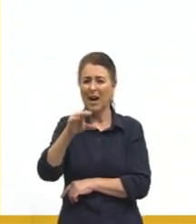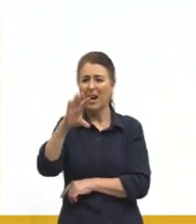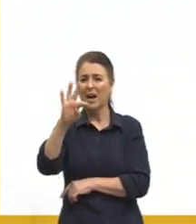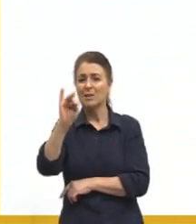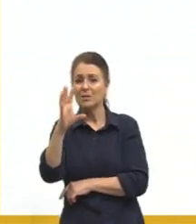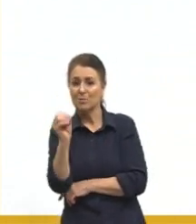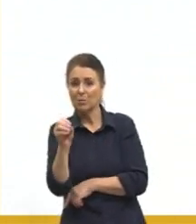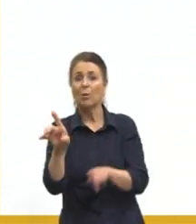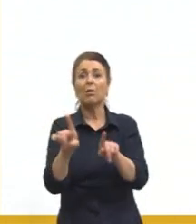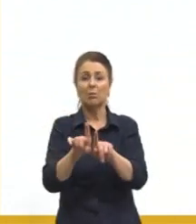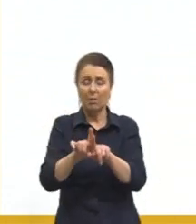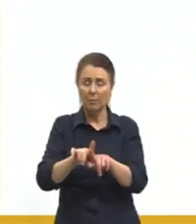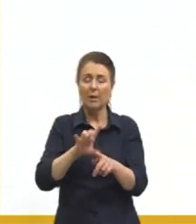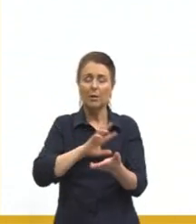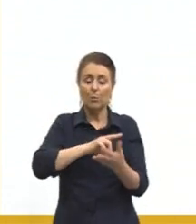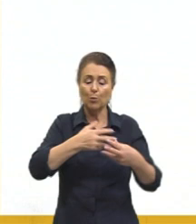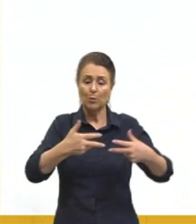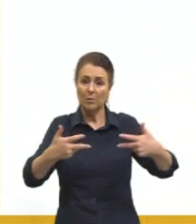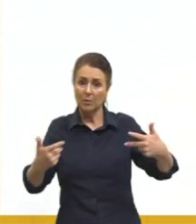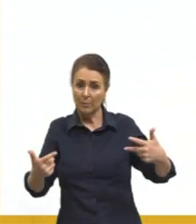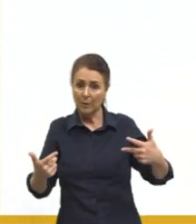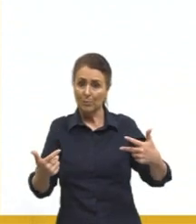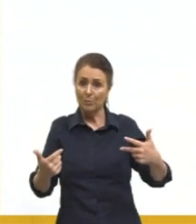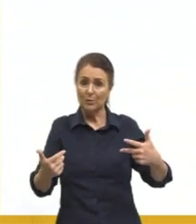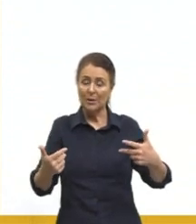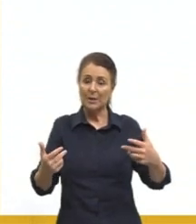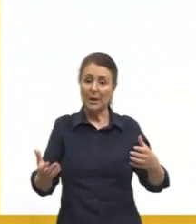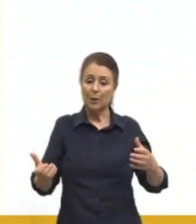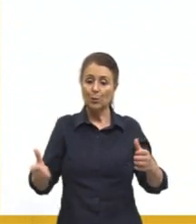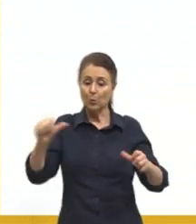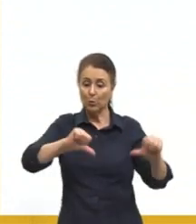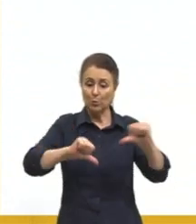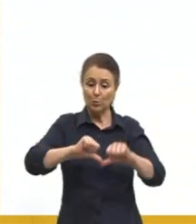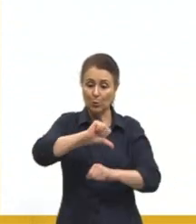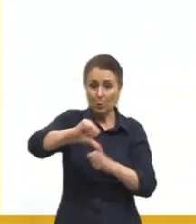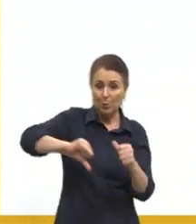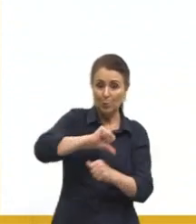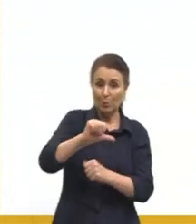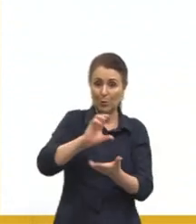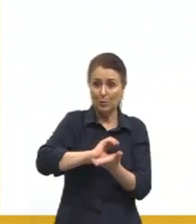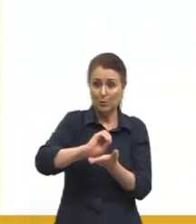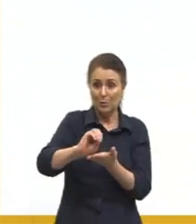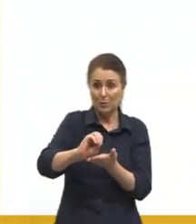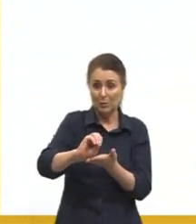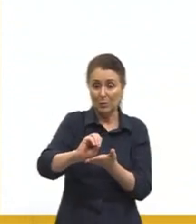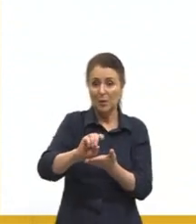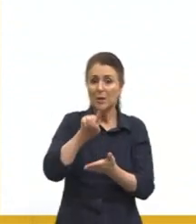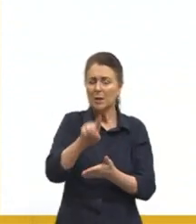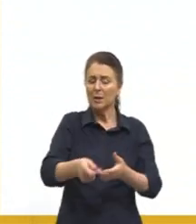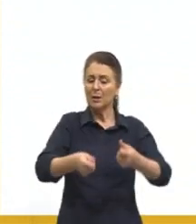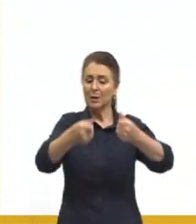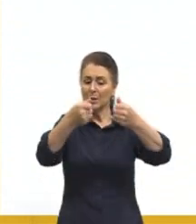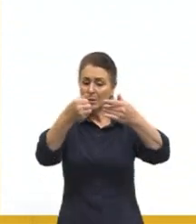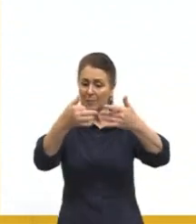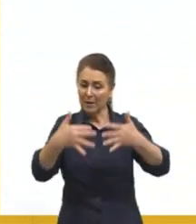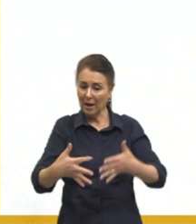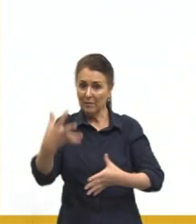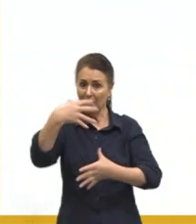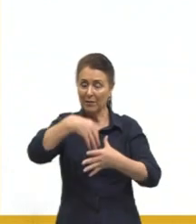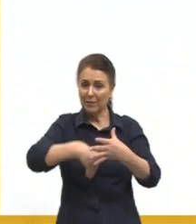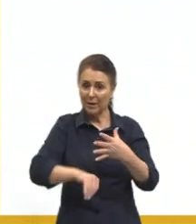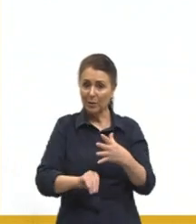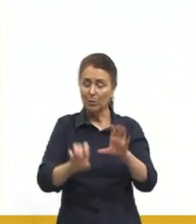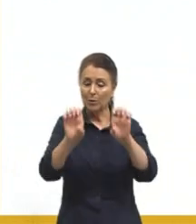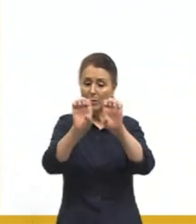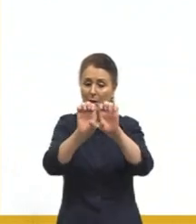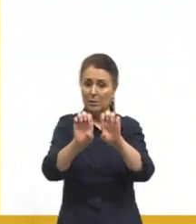aromático dos elementos dos compostos orgânicos e ela trouxe Exatamente isso falava na questão de uma estrutura